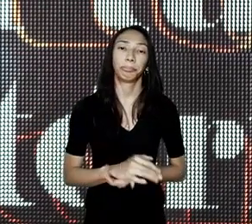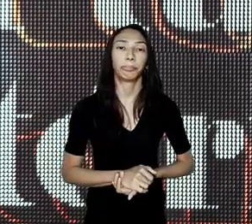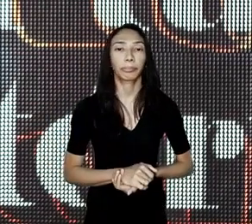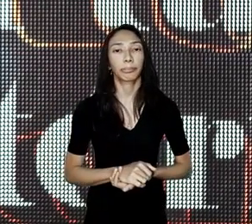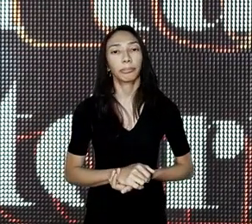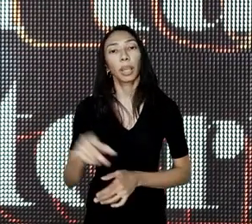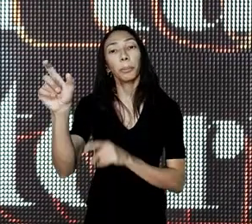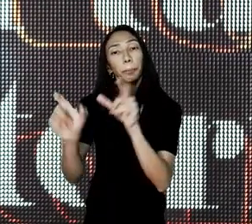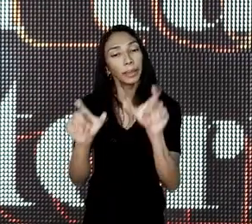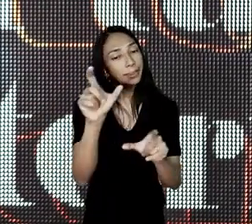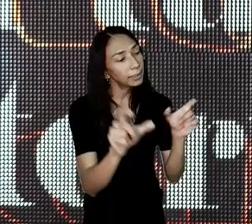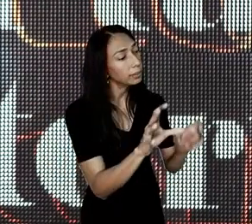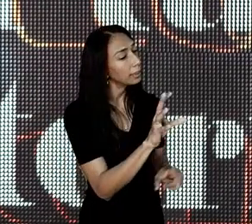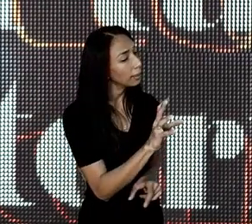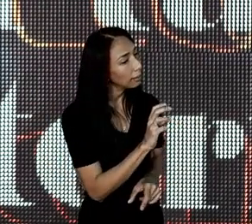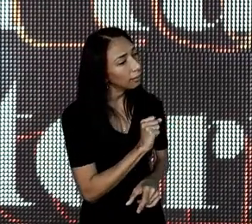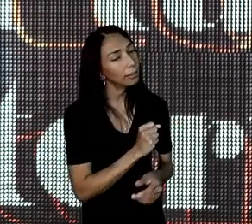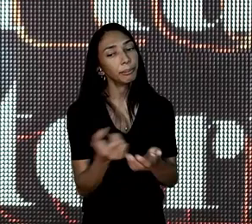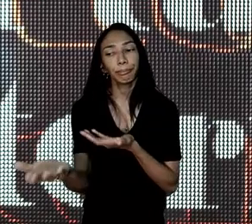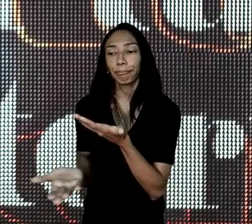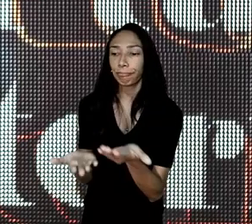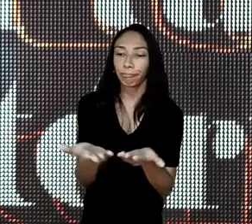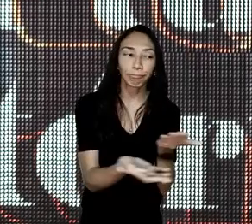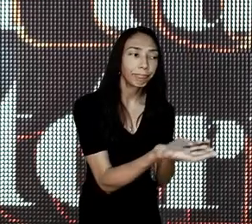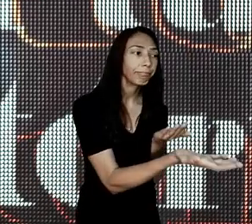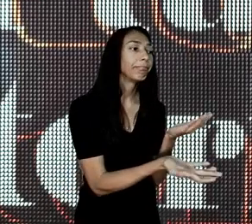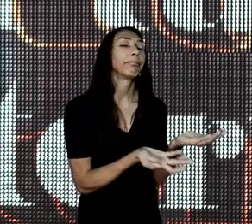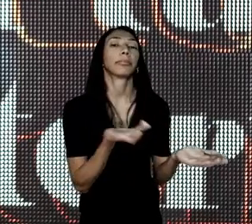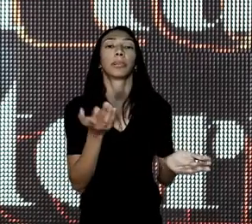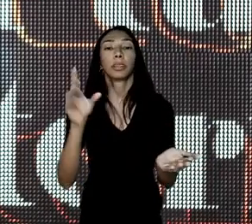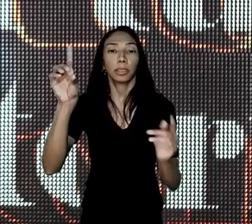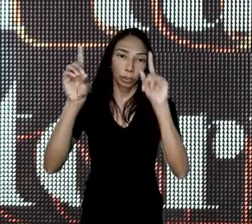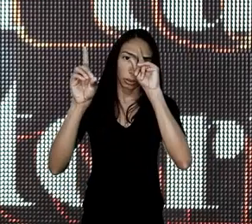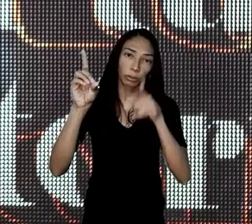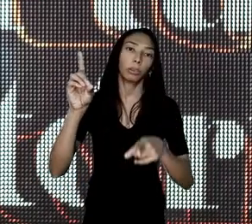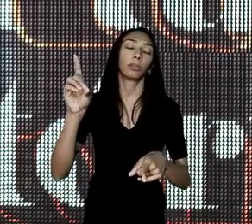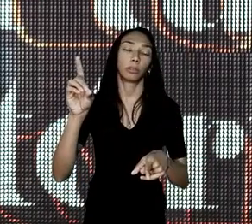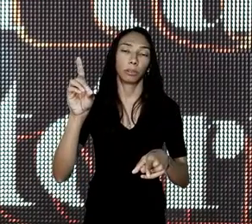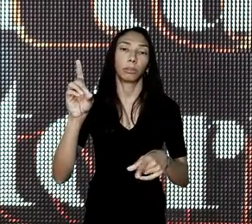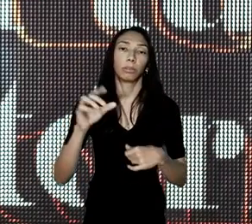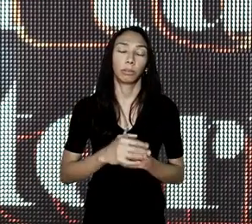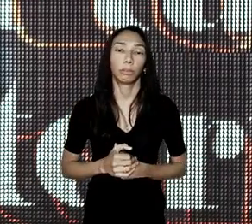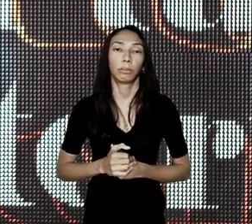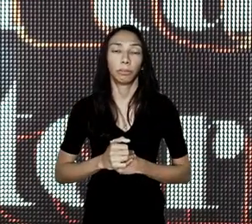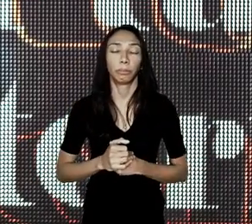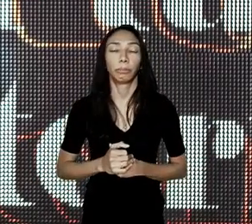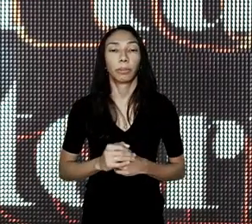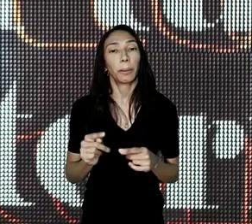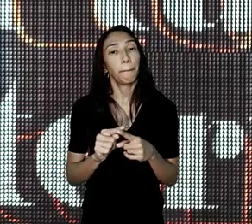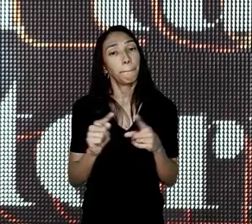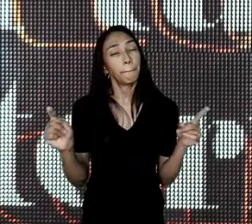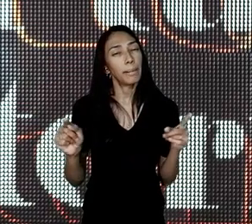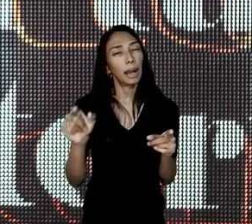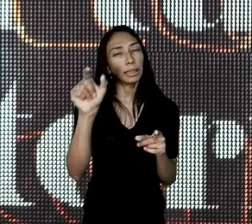Ame a todos. Esse é um princípio, um comando bíblico, um mandamento dos céus para nós. Mas escolha